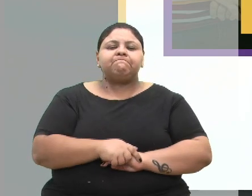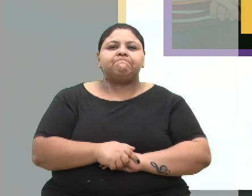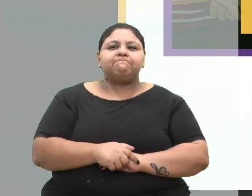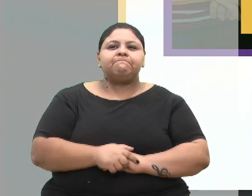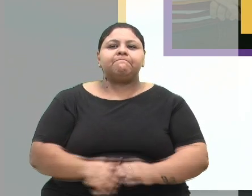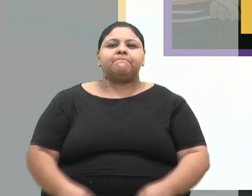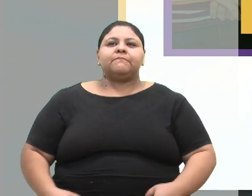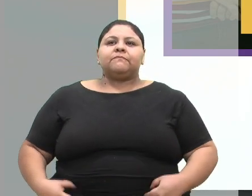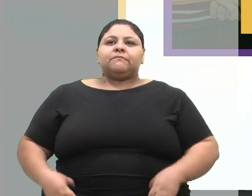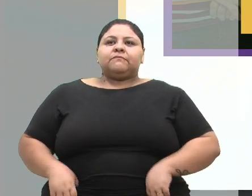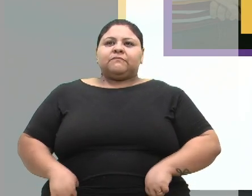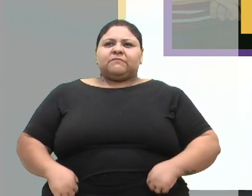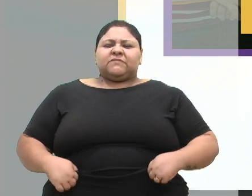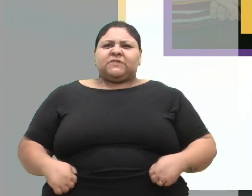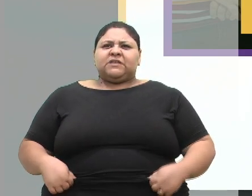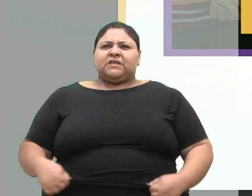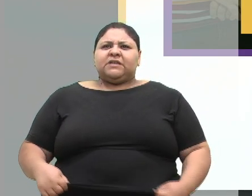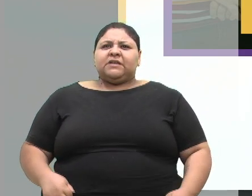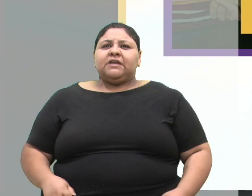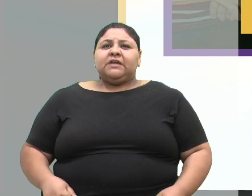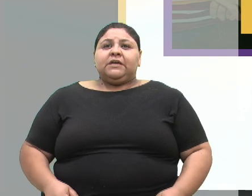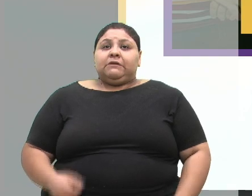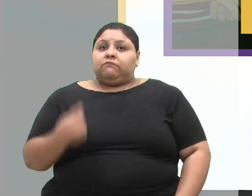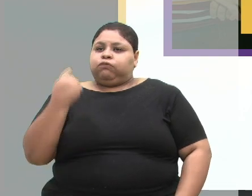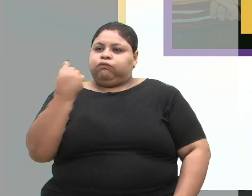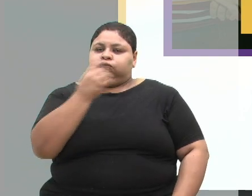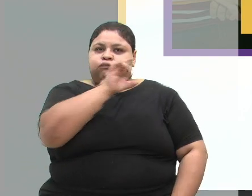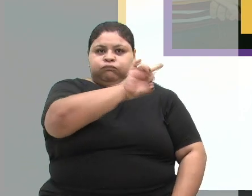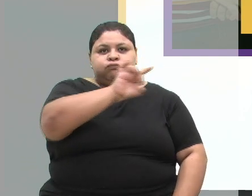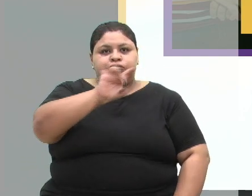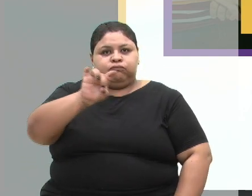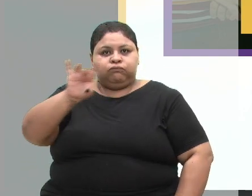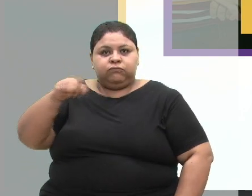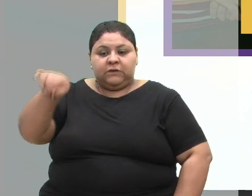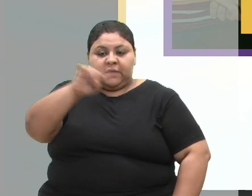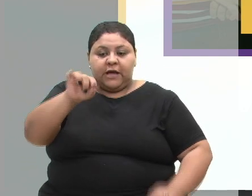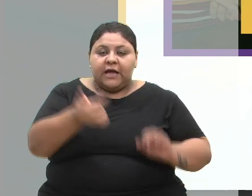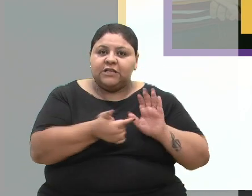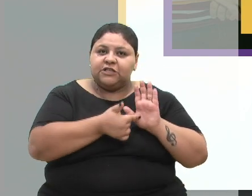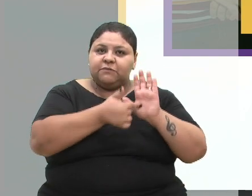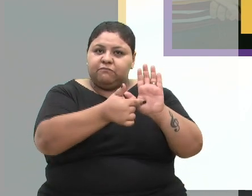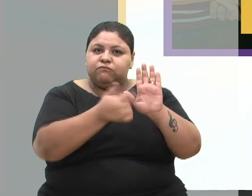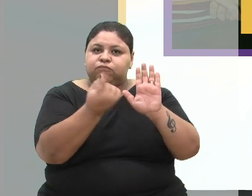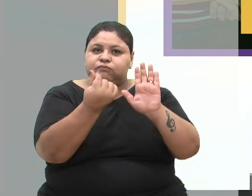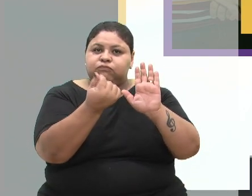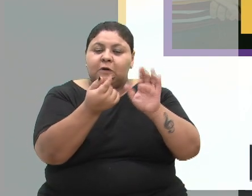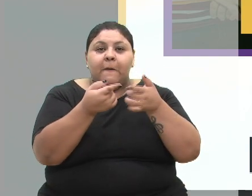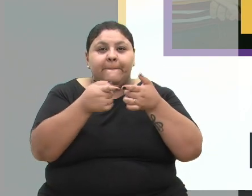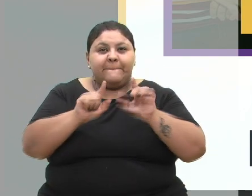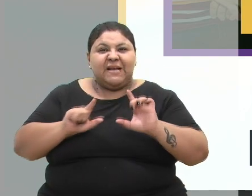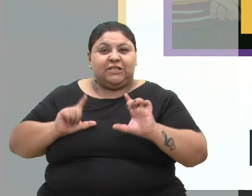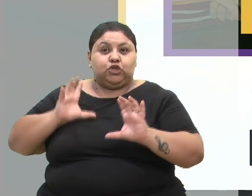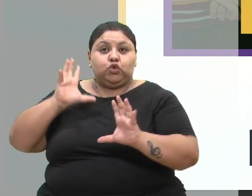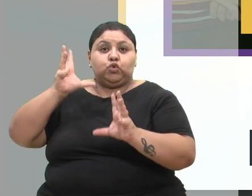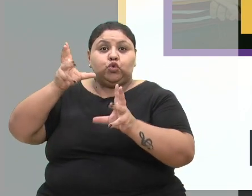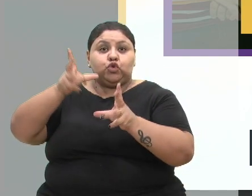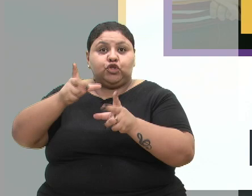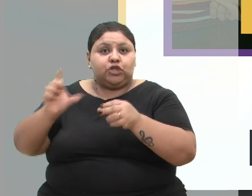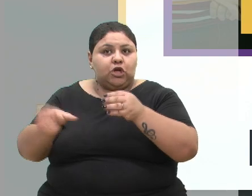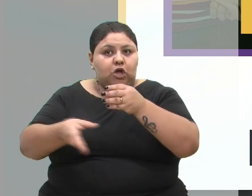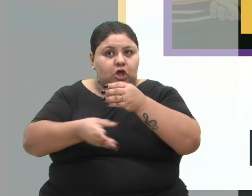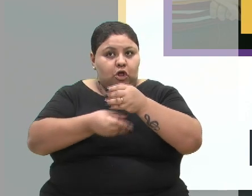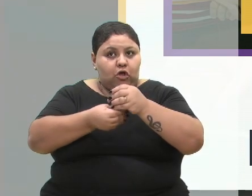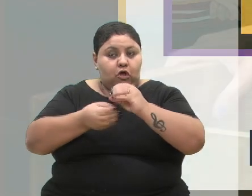onde ali, e essas são as emendas individuais, né? Então a gente apresentou esse recurso, mas no total de emendas que nós